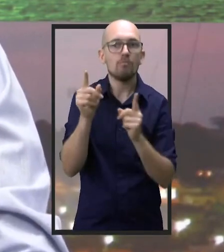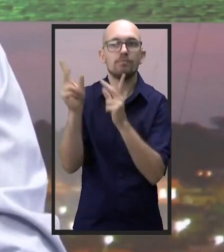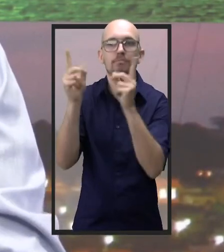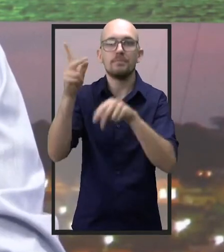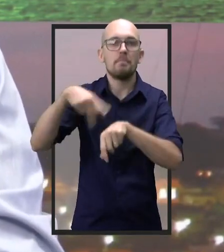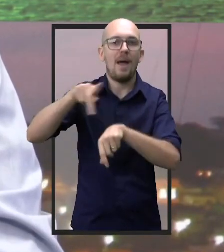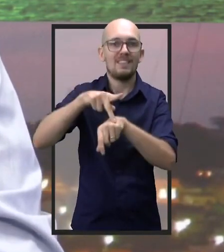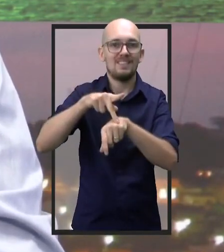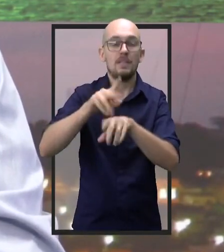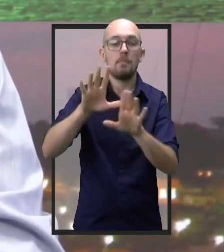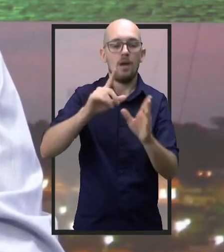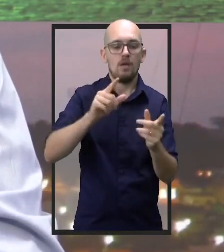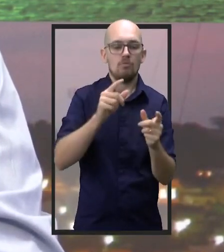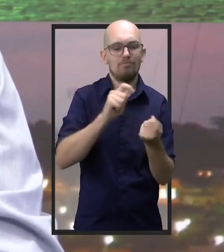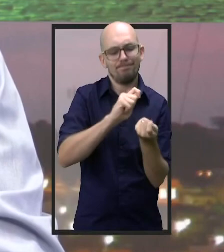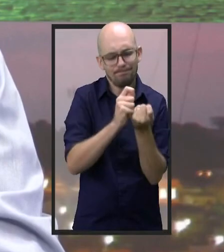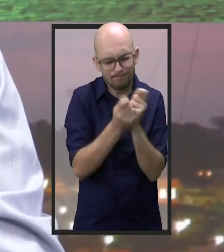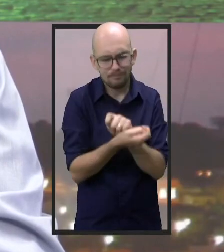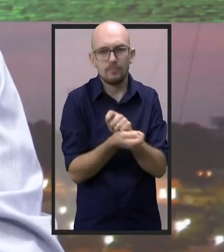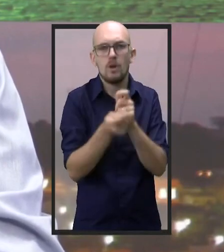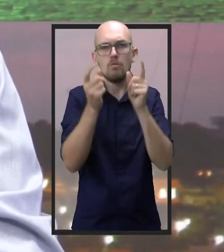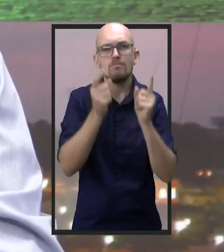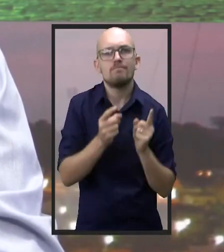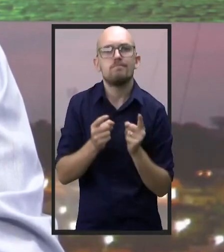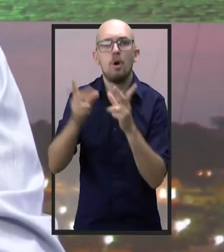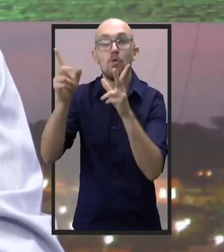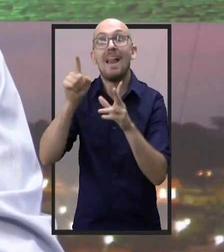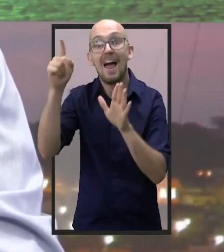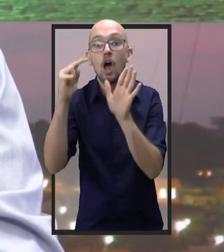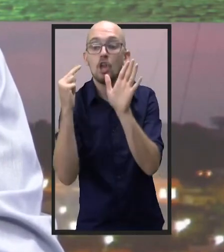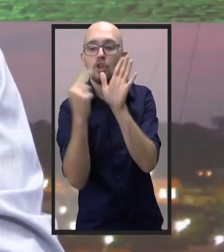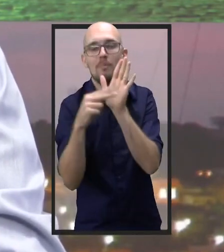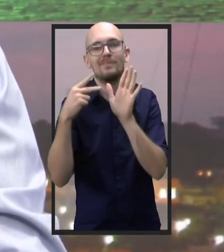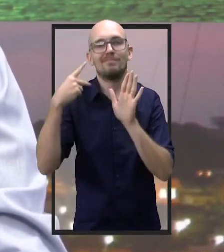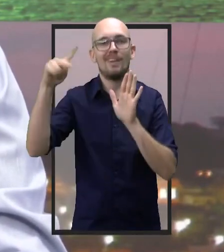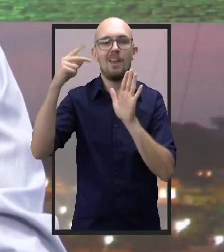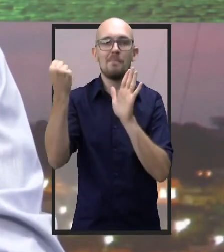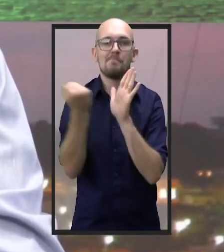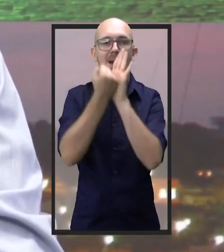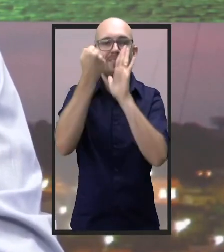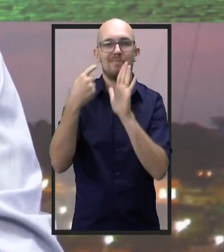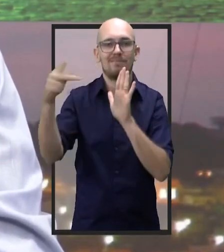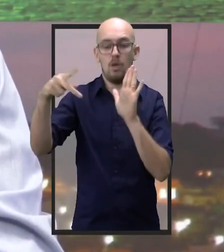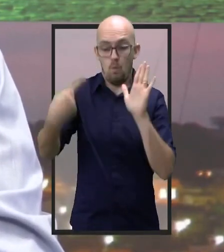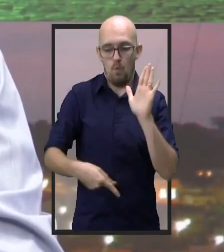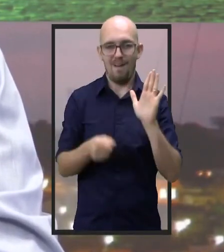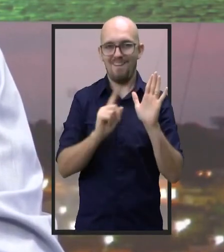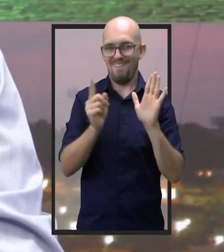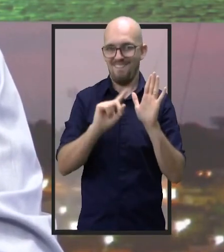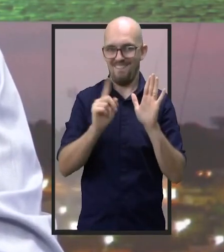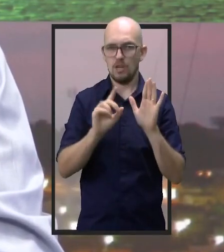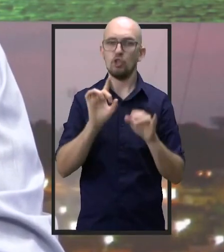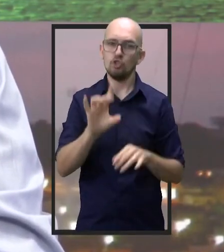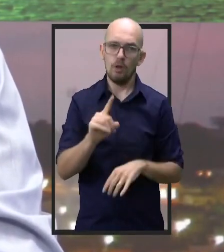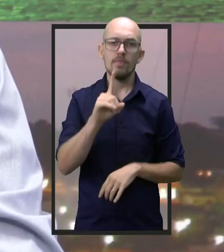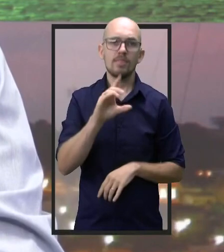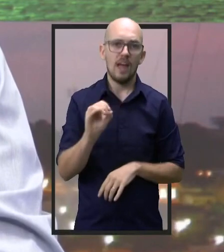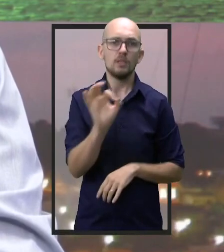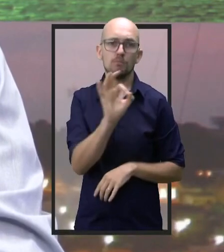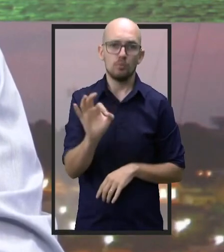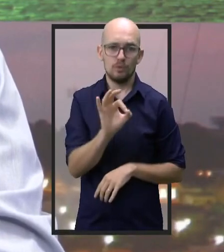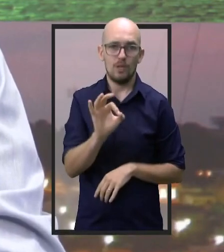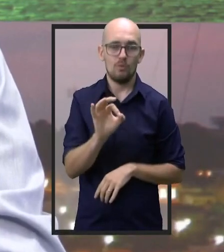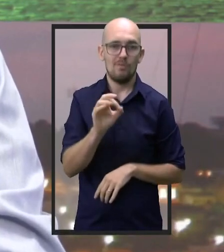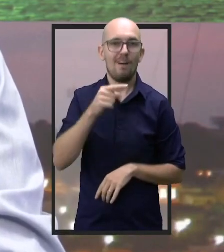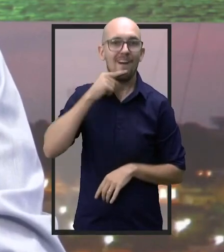empresas, não o nosso produtor, o esforço que fizemos, embora sejamos só 10% da cana-de-açúcar do